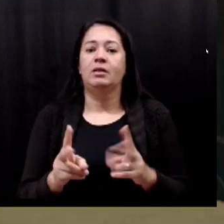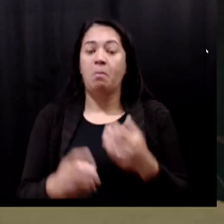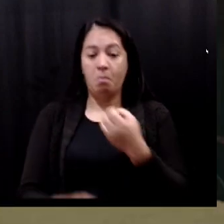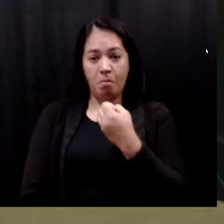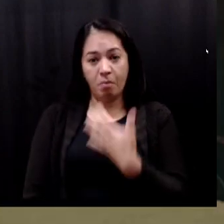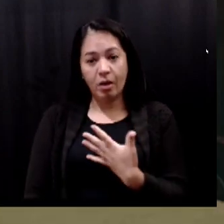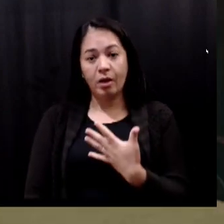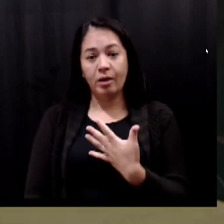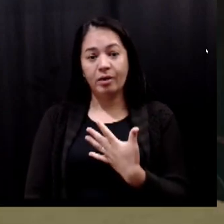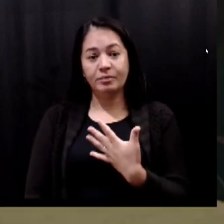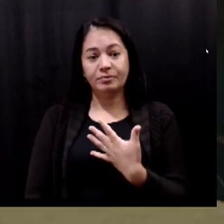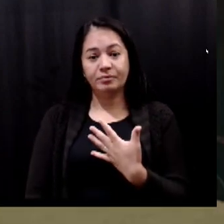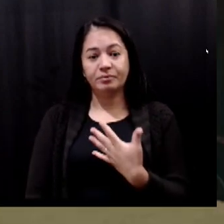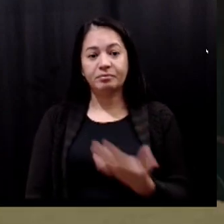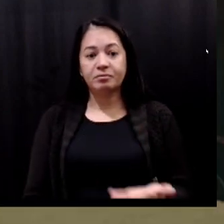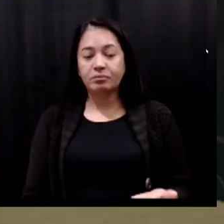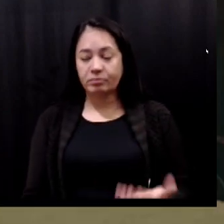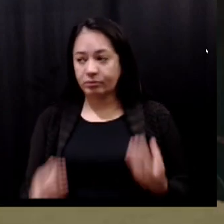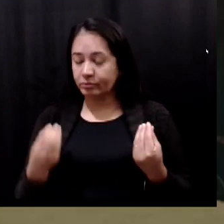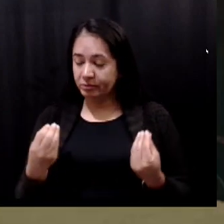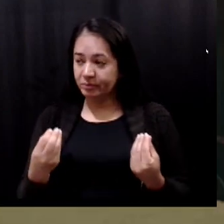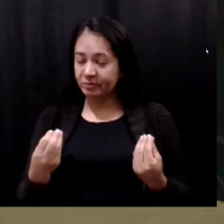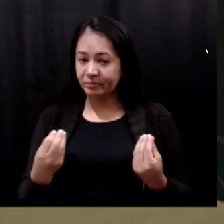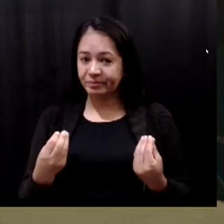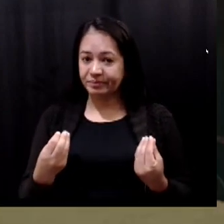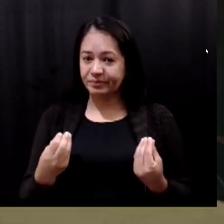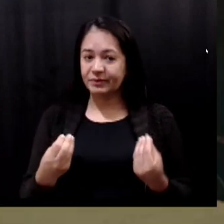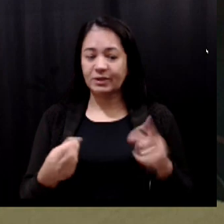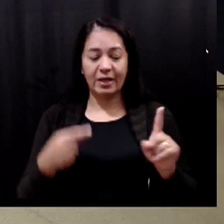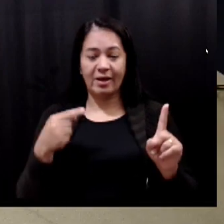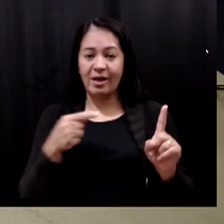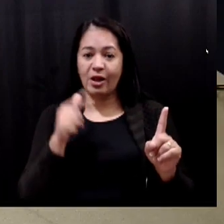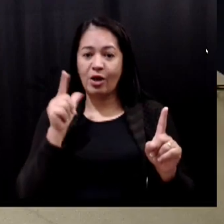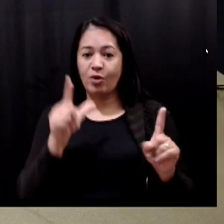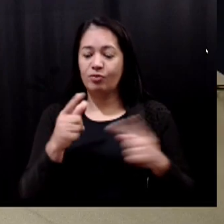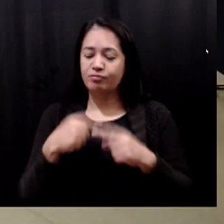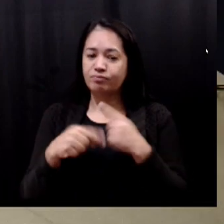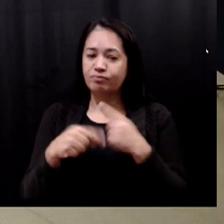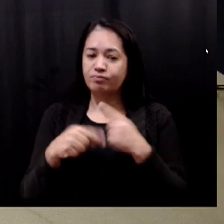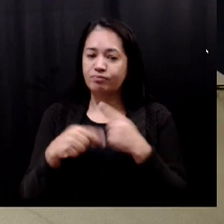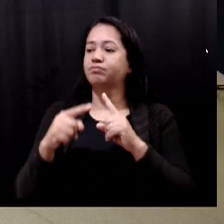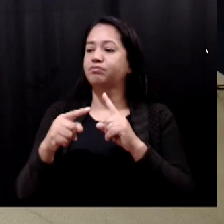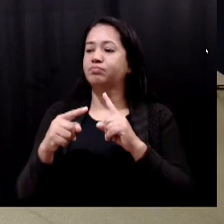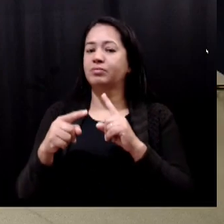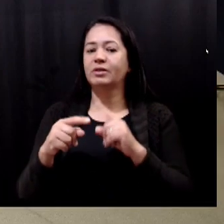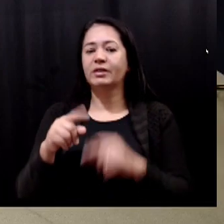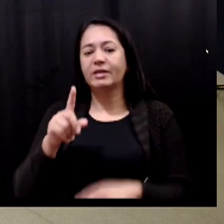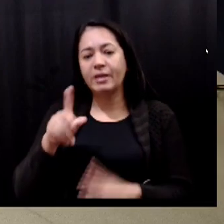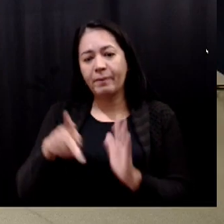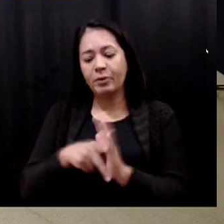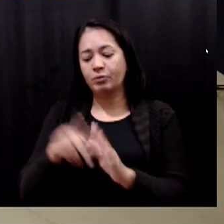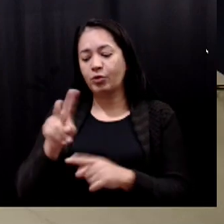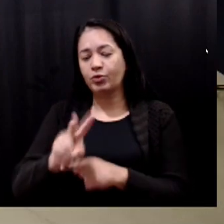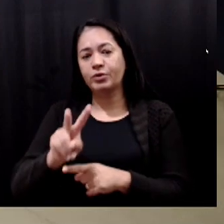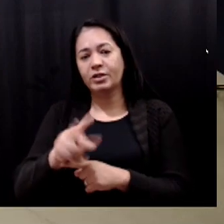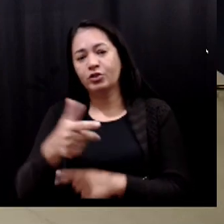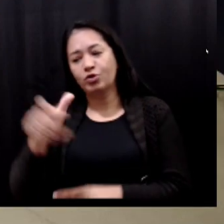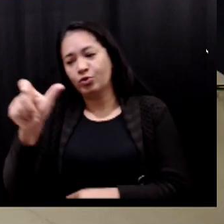estar bem, para que ela possa desempenhar a sua função, que é cuidar do outro?